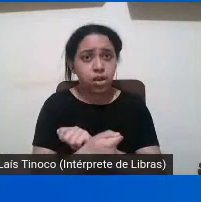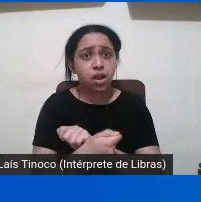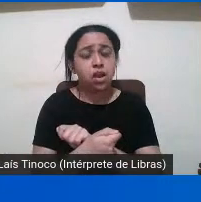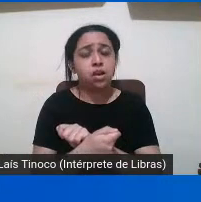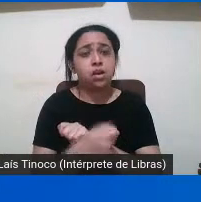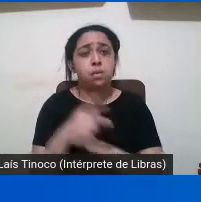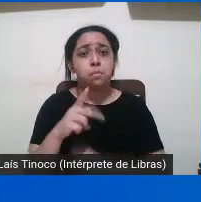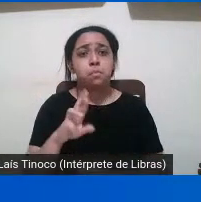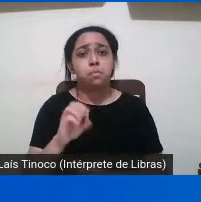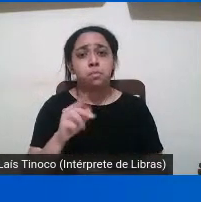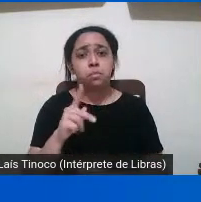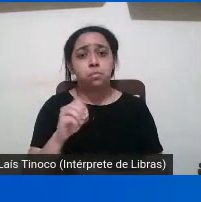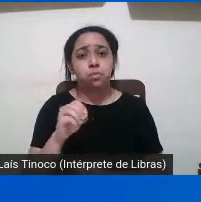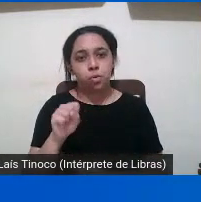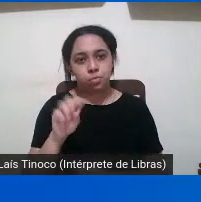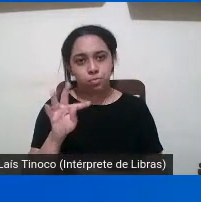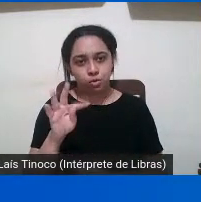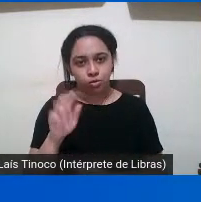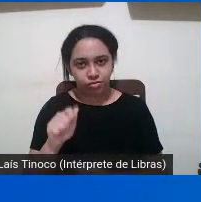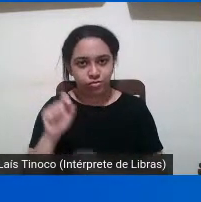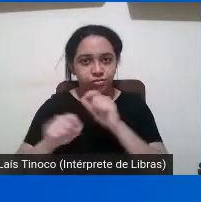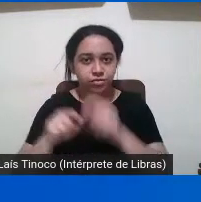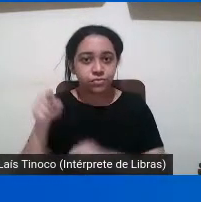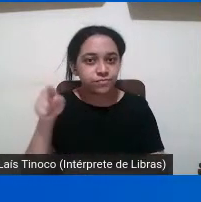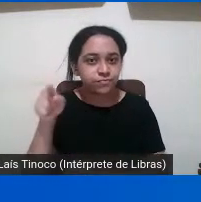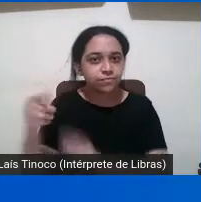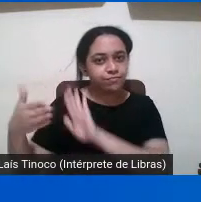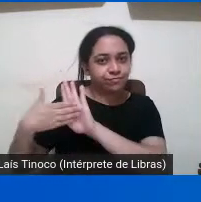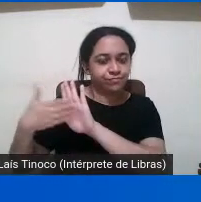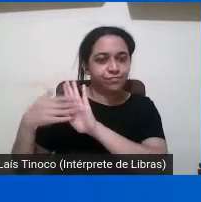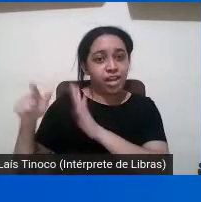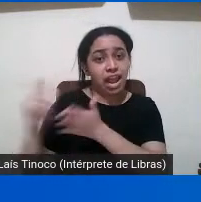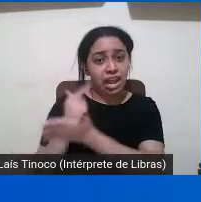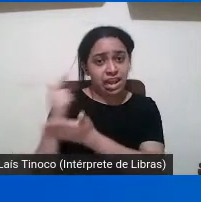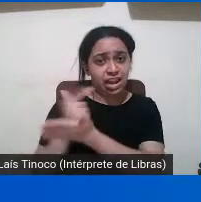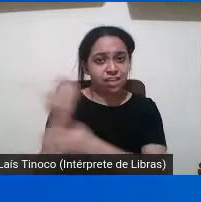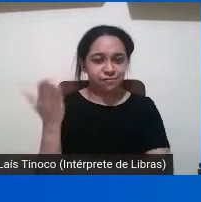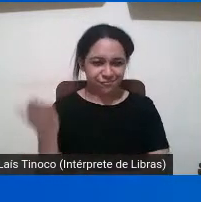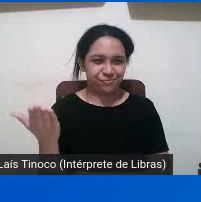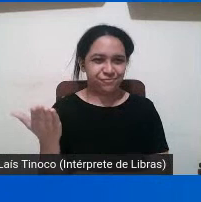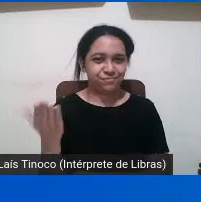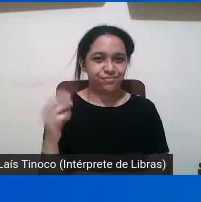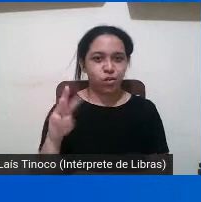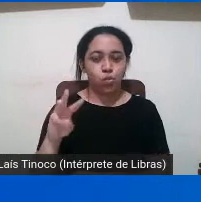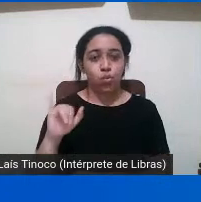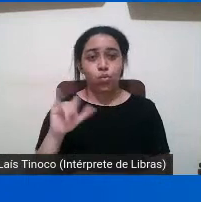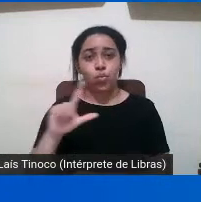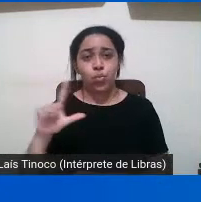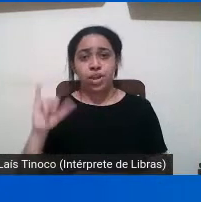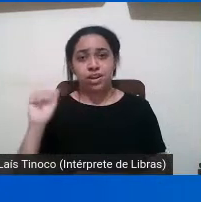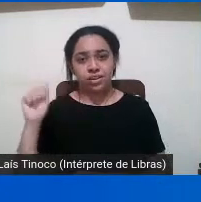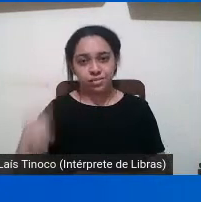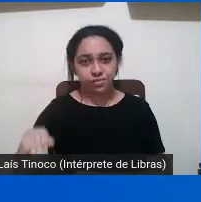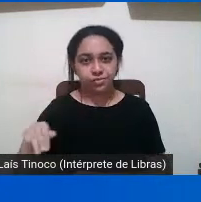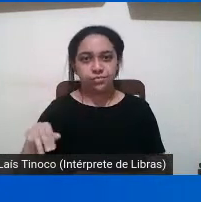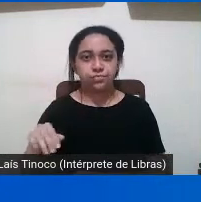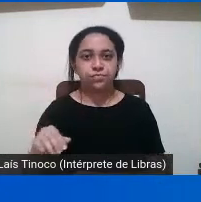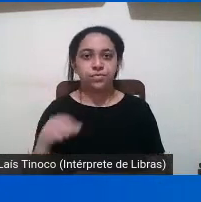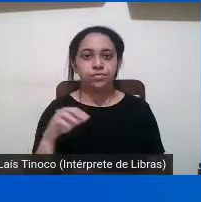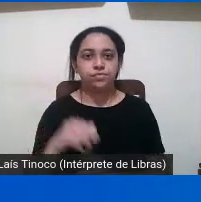de um livro chamado Elaine by design que trabalha com três processos de atividade ab que é concretamente